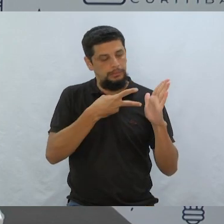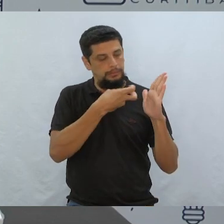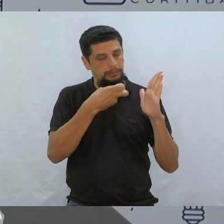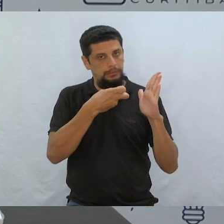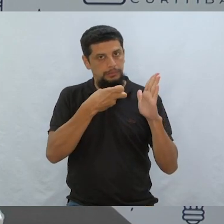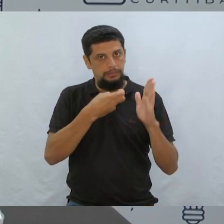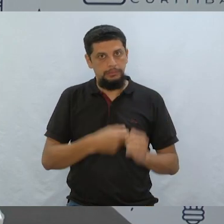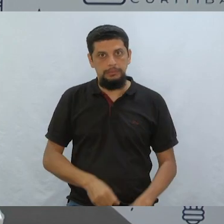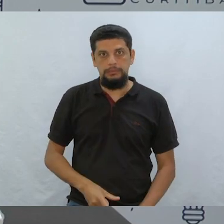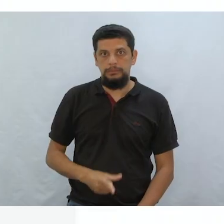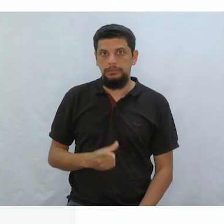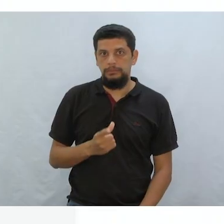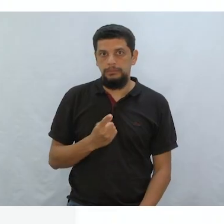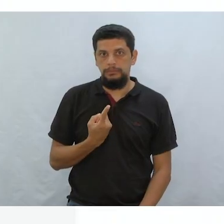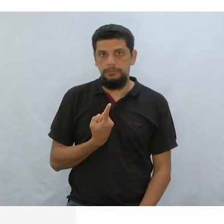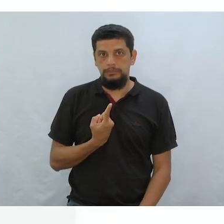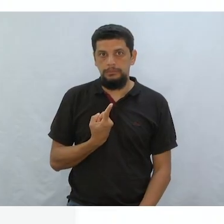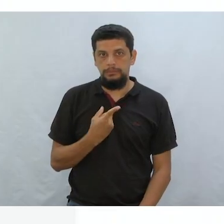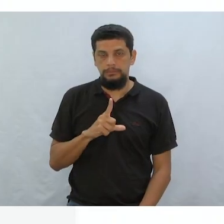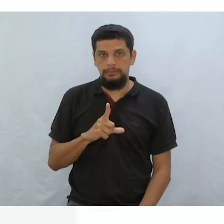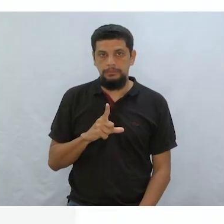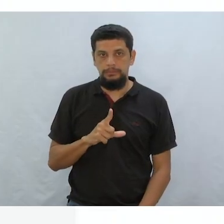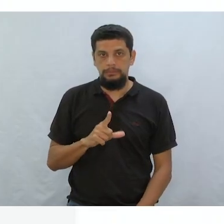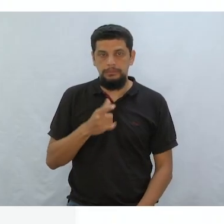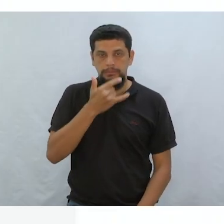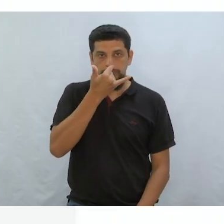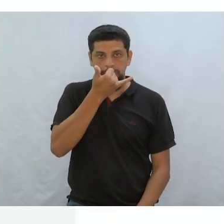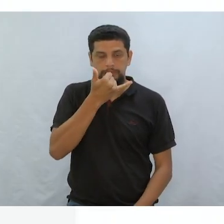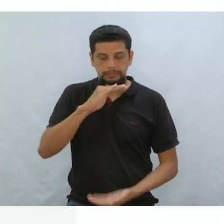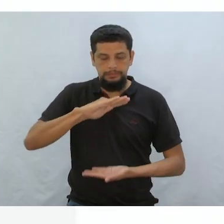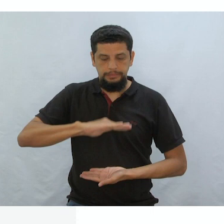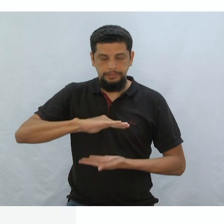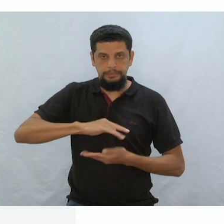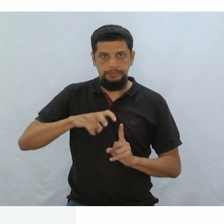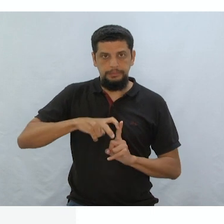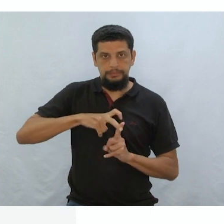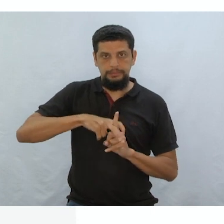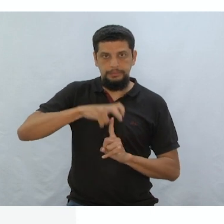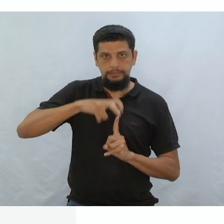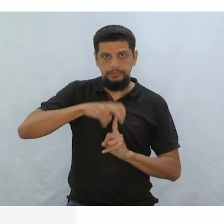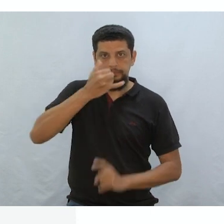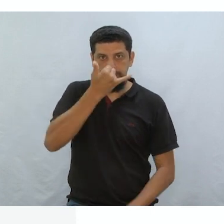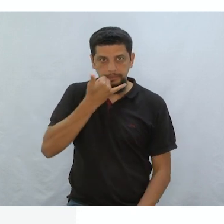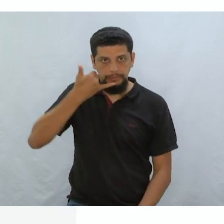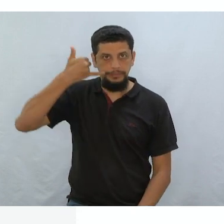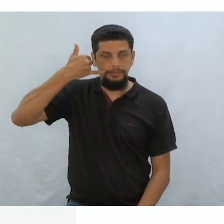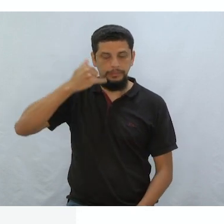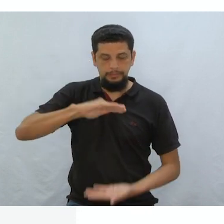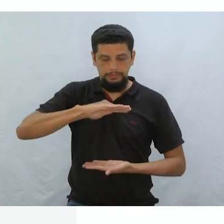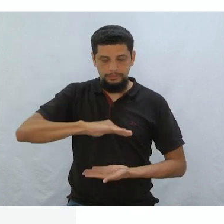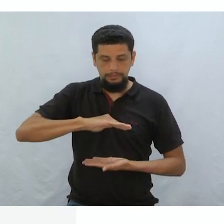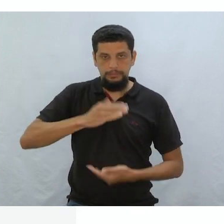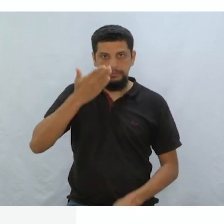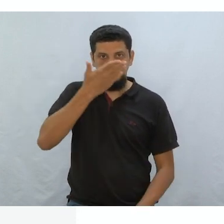tela. 1 litro de suco, né? Este é comprado por litro. O pacote